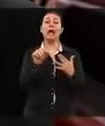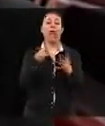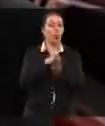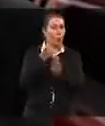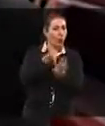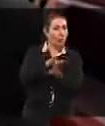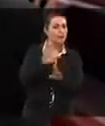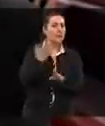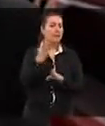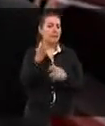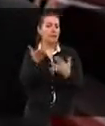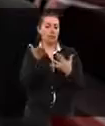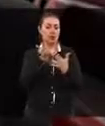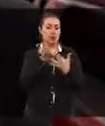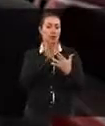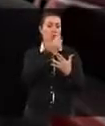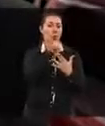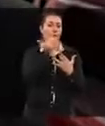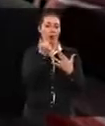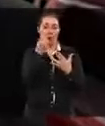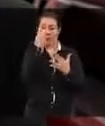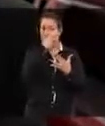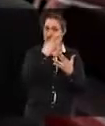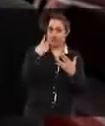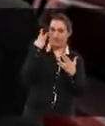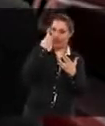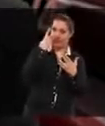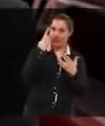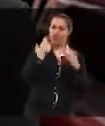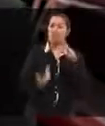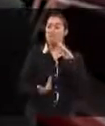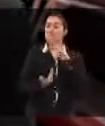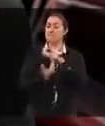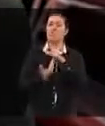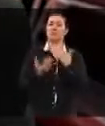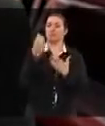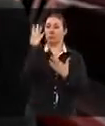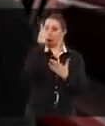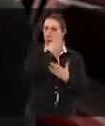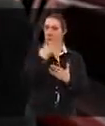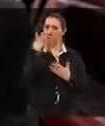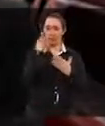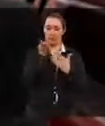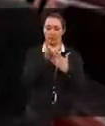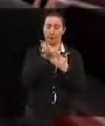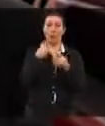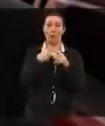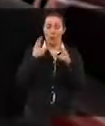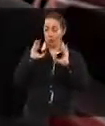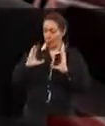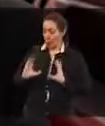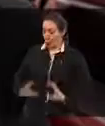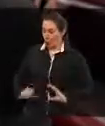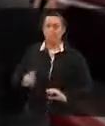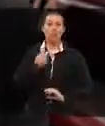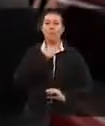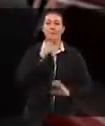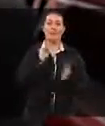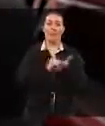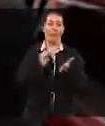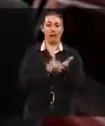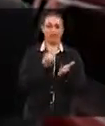É recomendado que a gente consuma alimentos a cada 3, no máximo 4 horas, tá? Porque o organismo ele não pode ficar